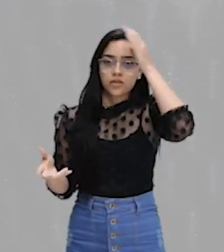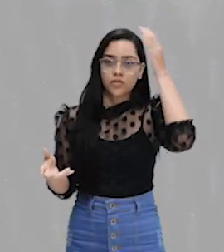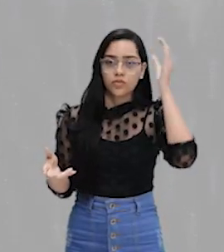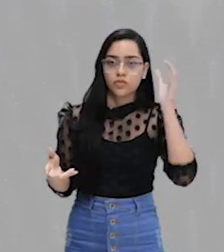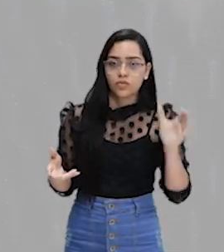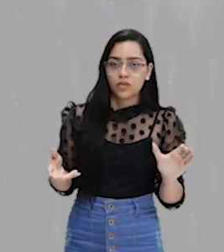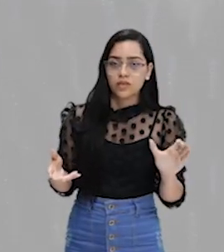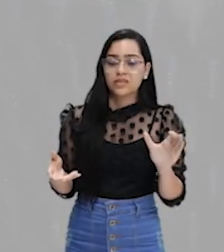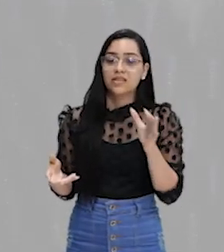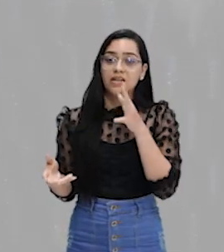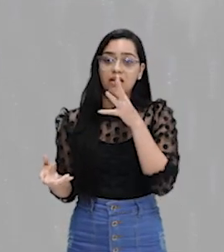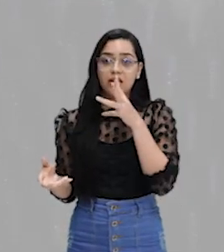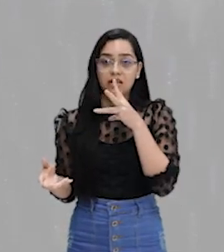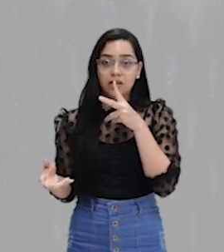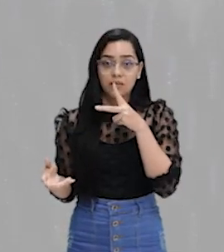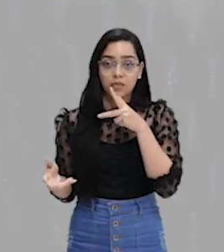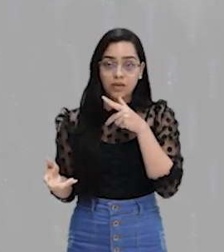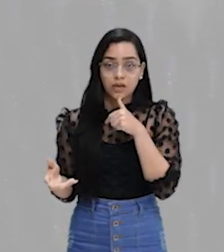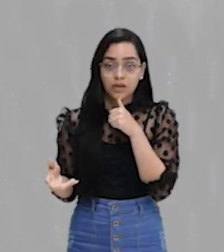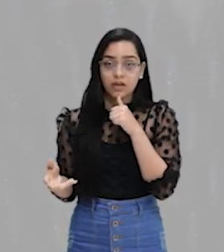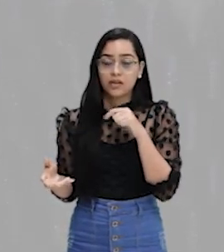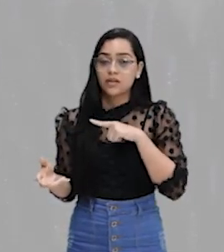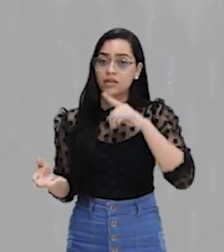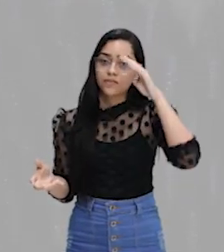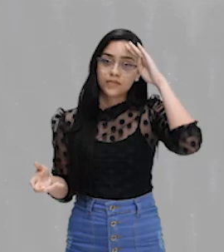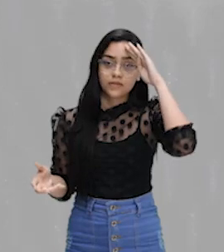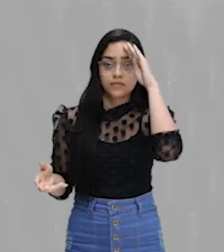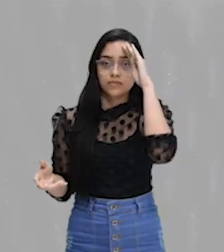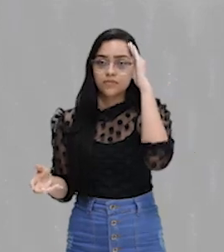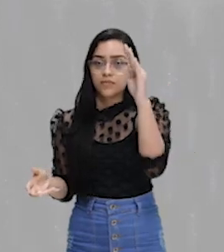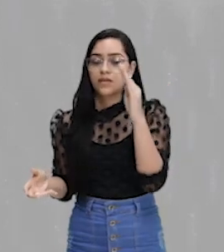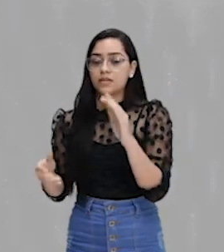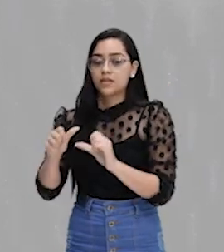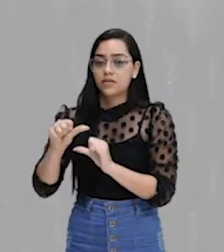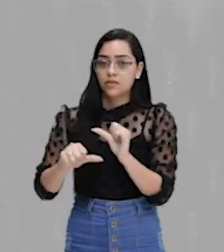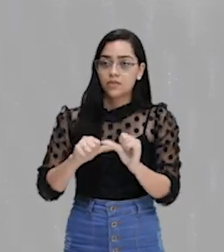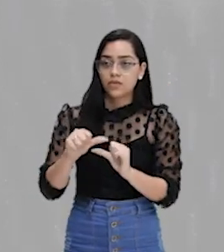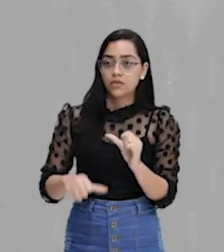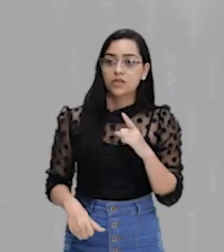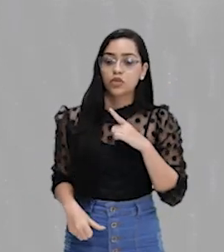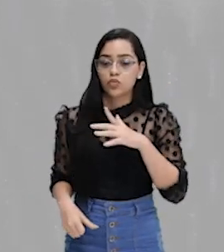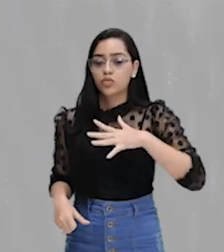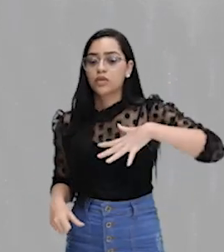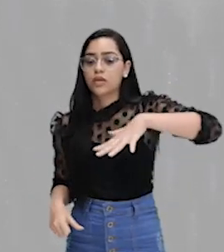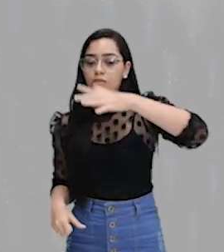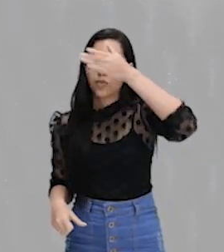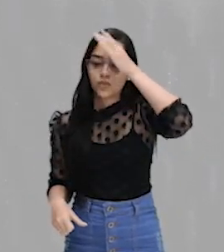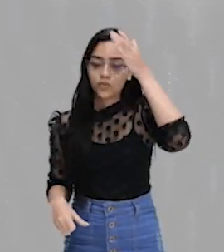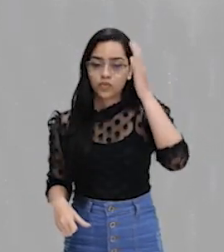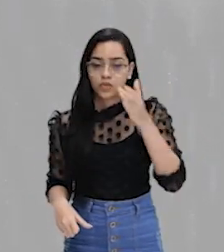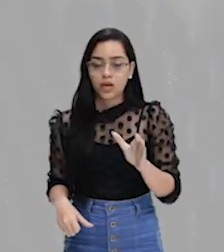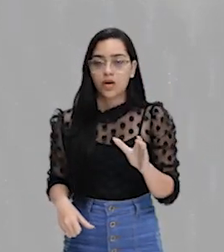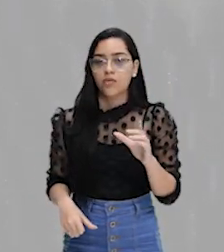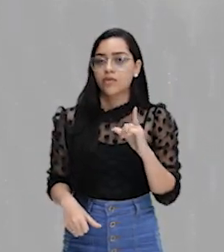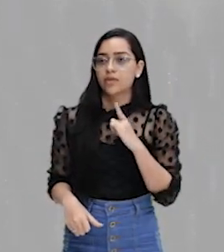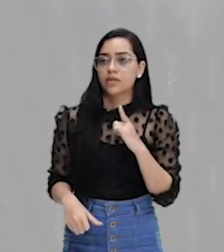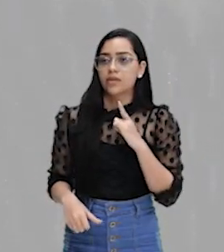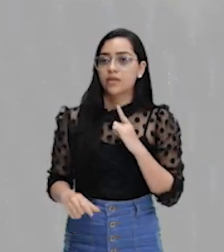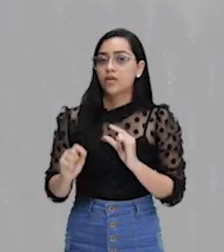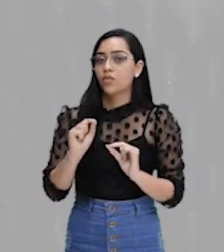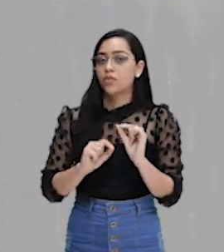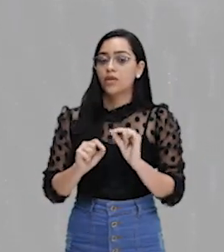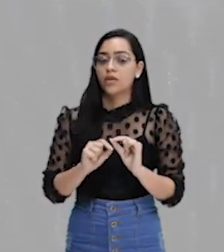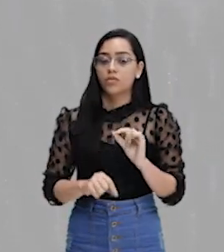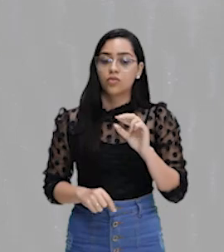culturais, elas são lentas, e uma das principais transformações vai se dar no campo cultural, é através do